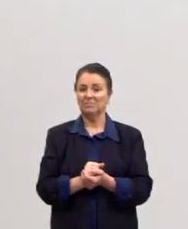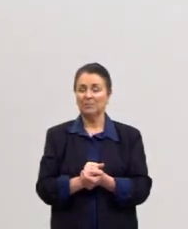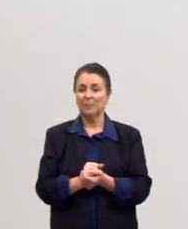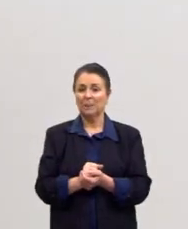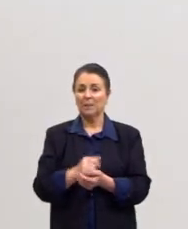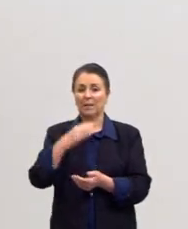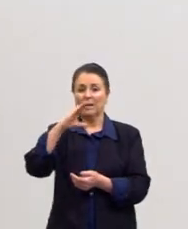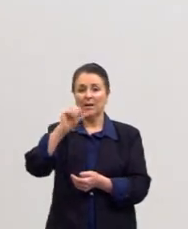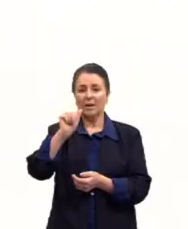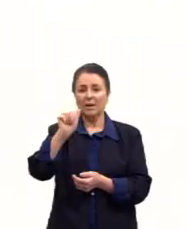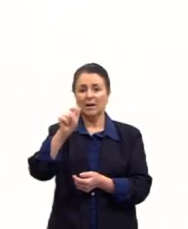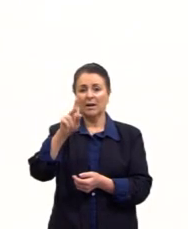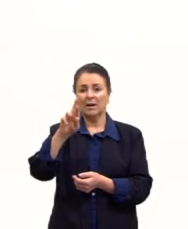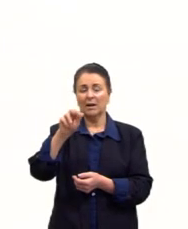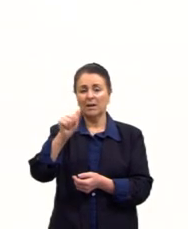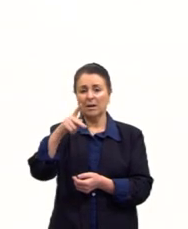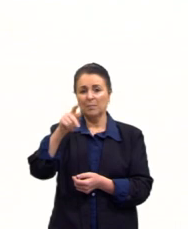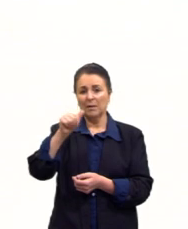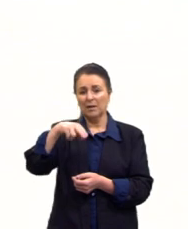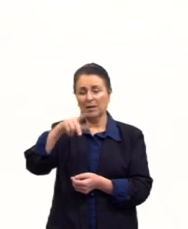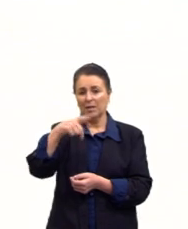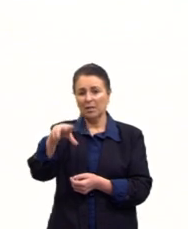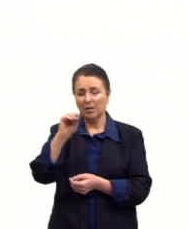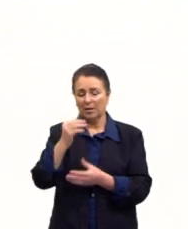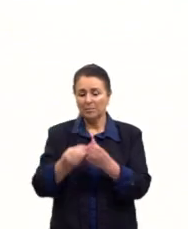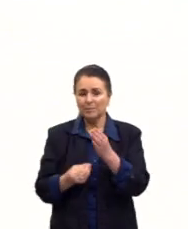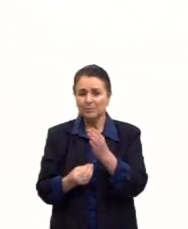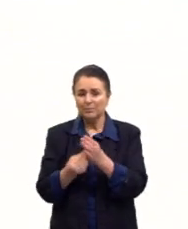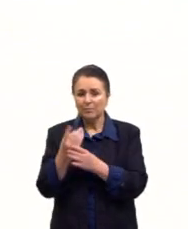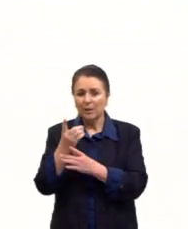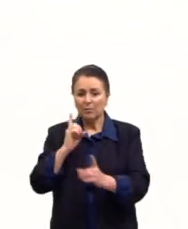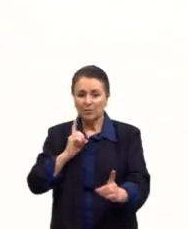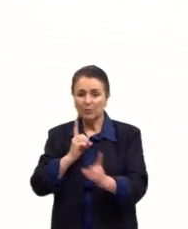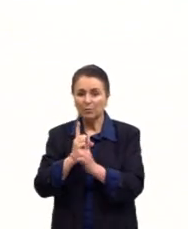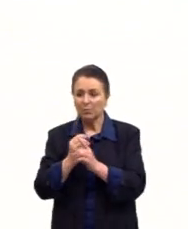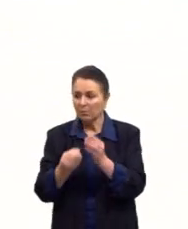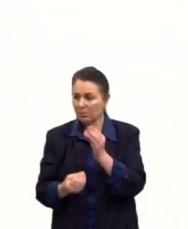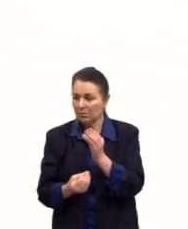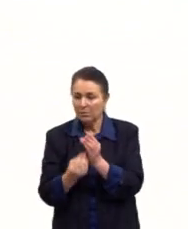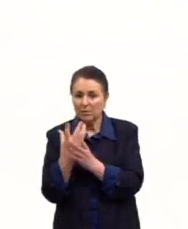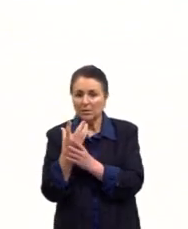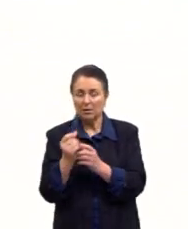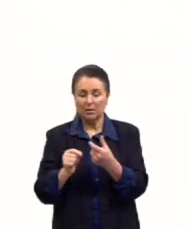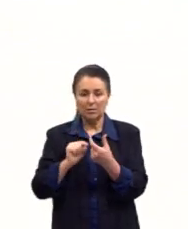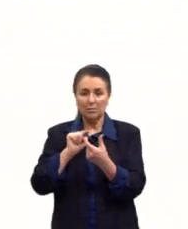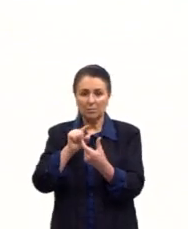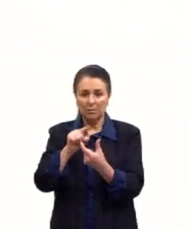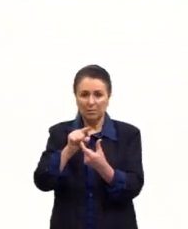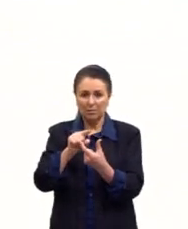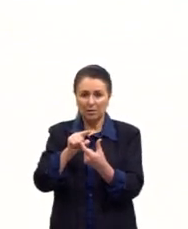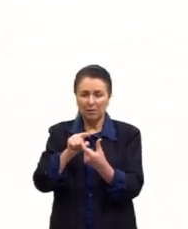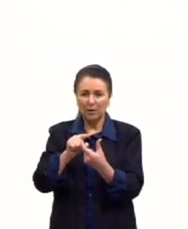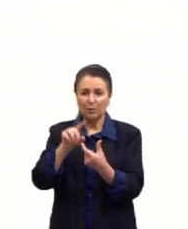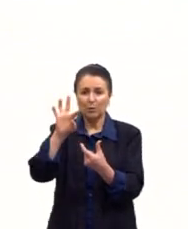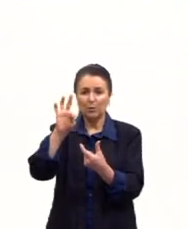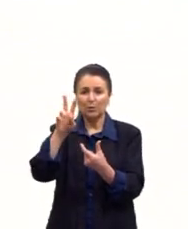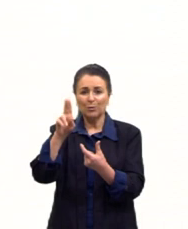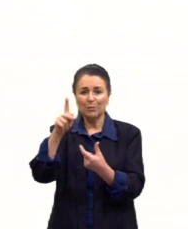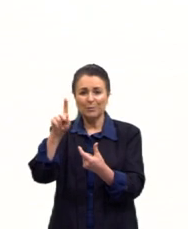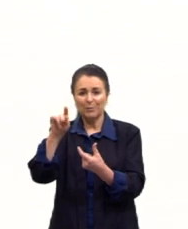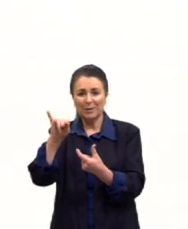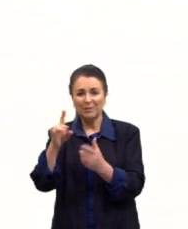carapanã ele vai ser originar isso eu achei Fantástico descobri a origem né de uma palavra lá do nosso Tupi que vai